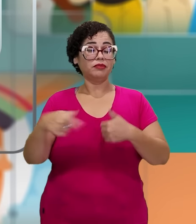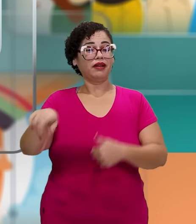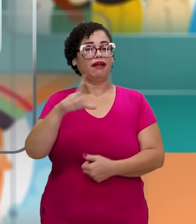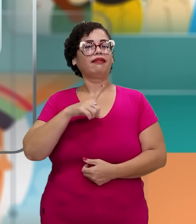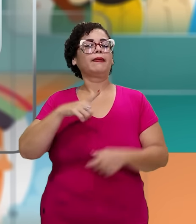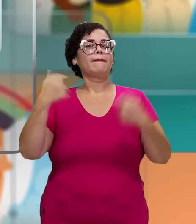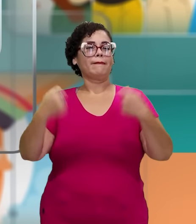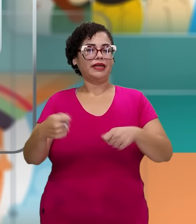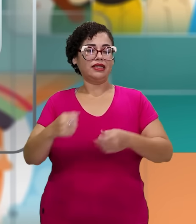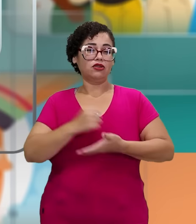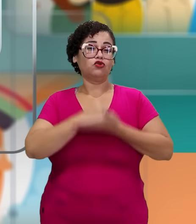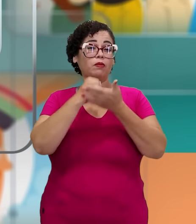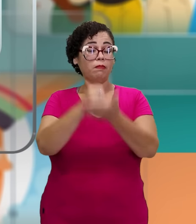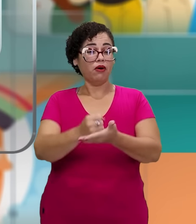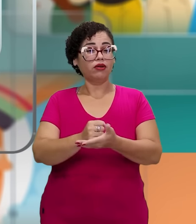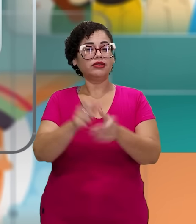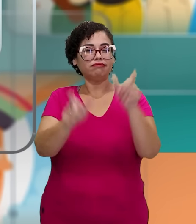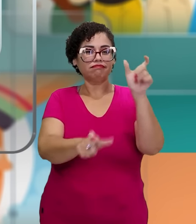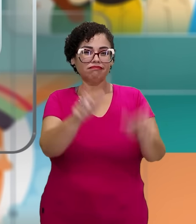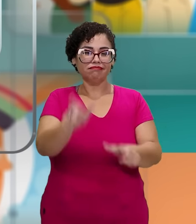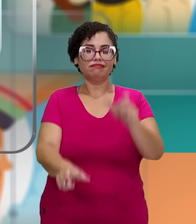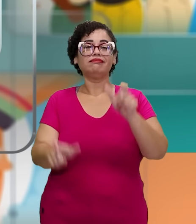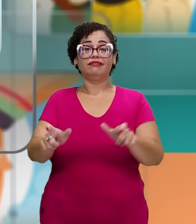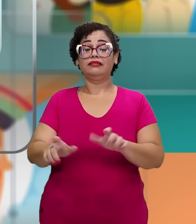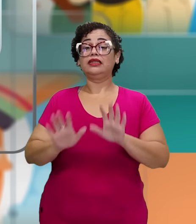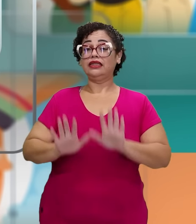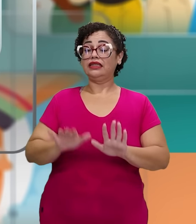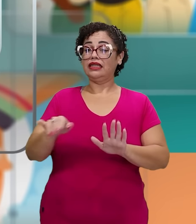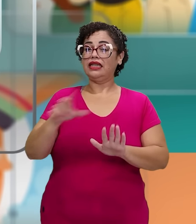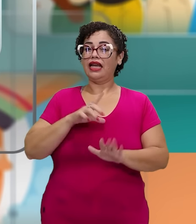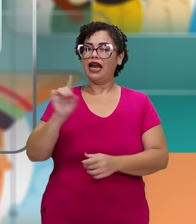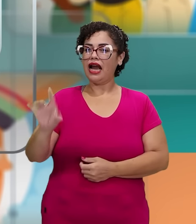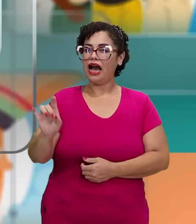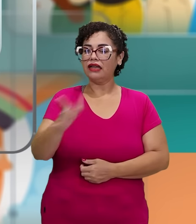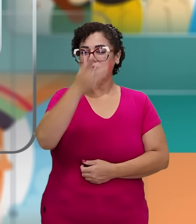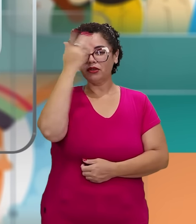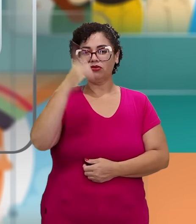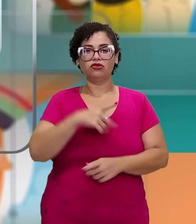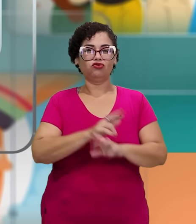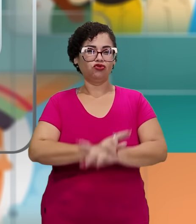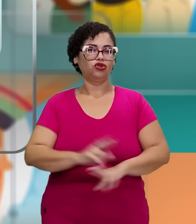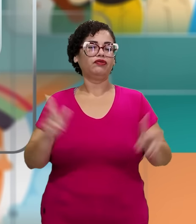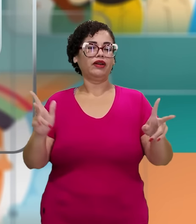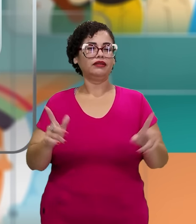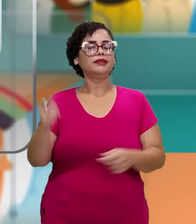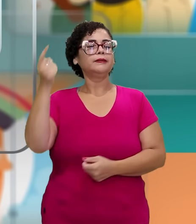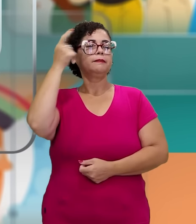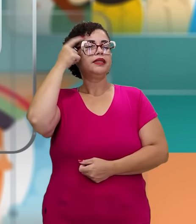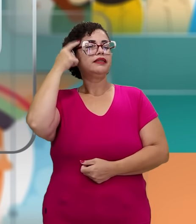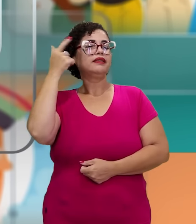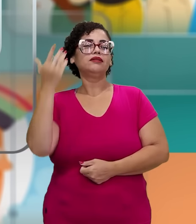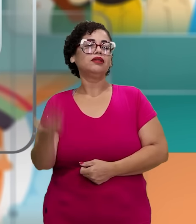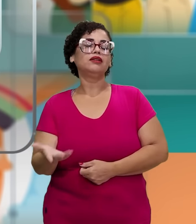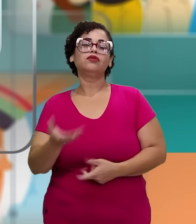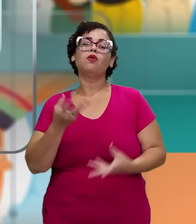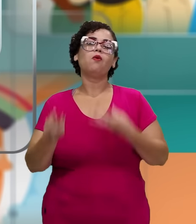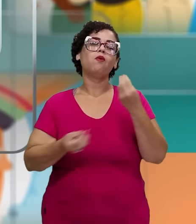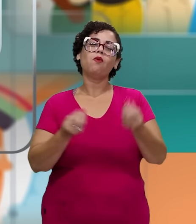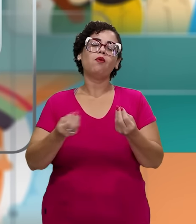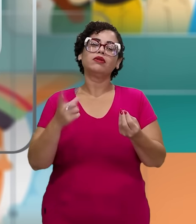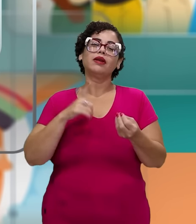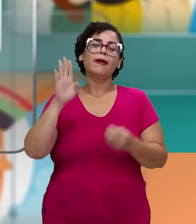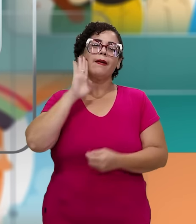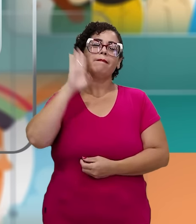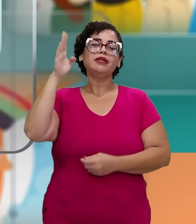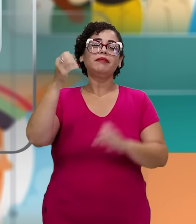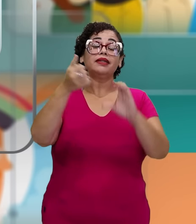necessitam de suporte personalizado uma vez que cada organismo é de um jeito pensando nisso Quais são as